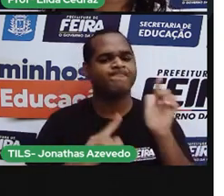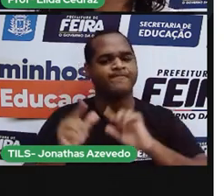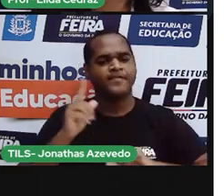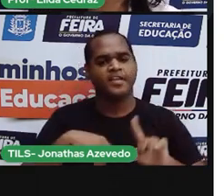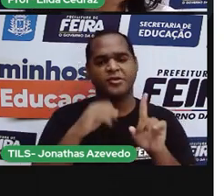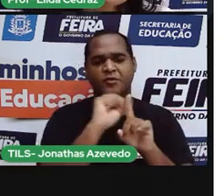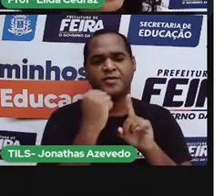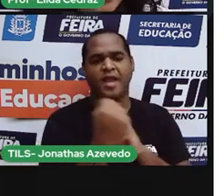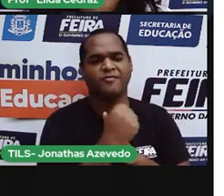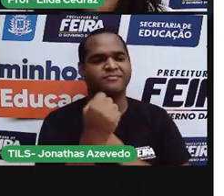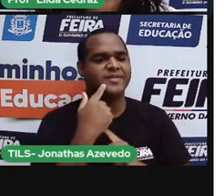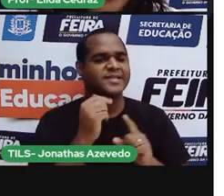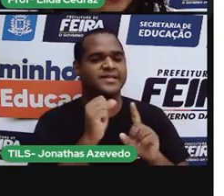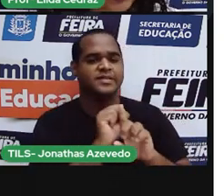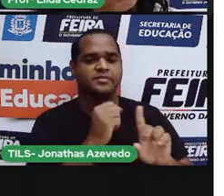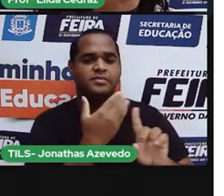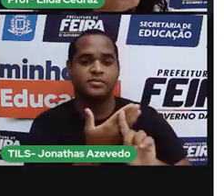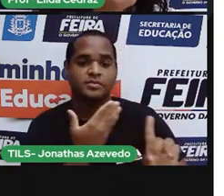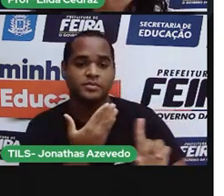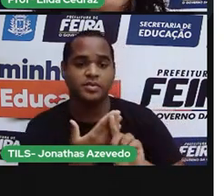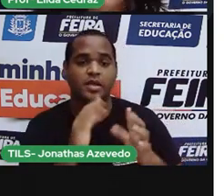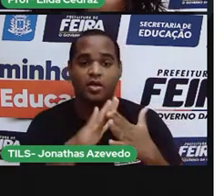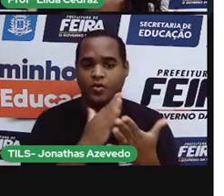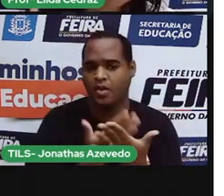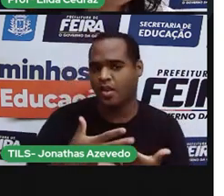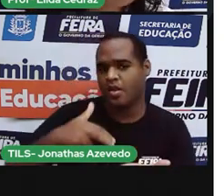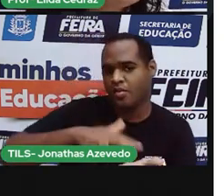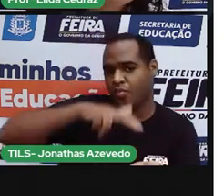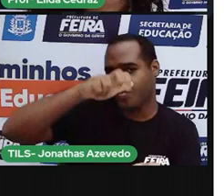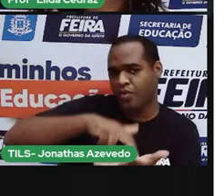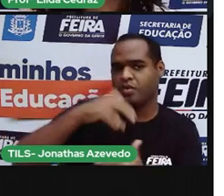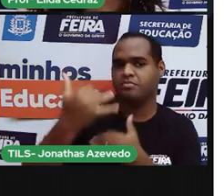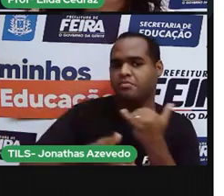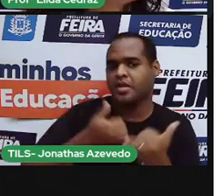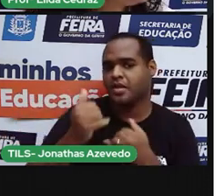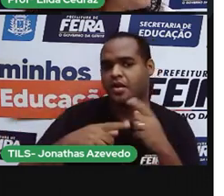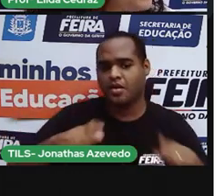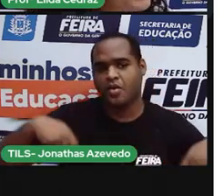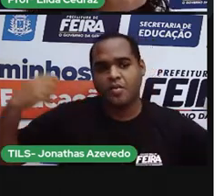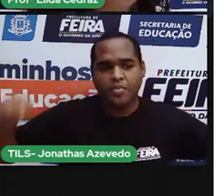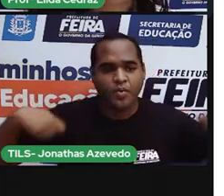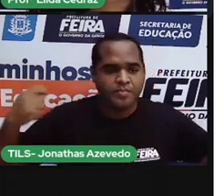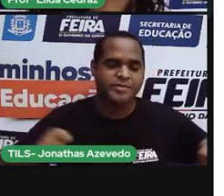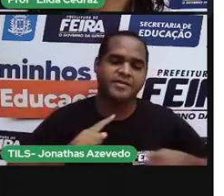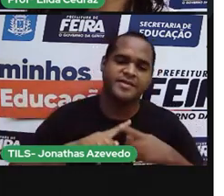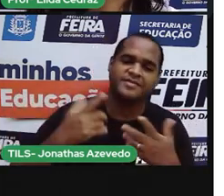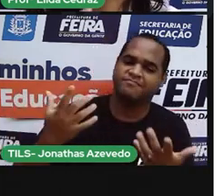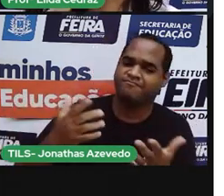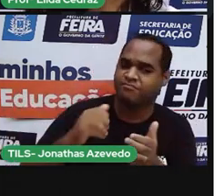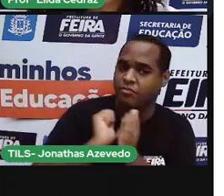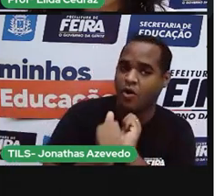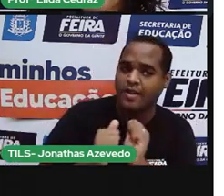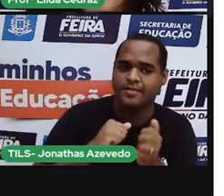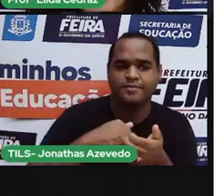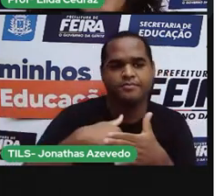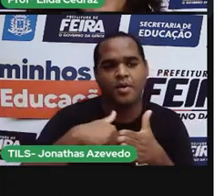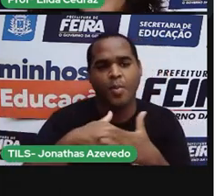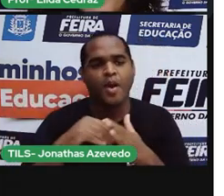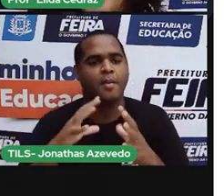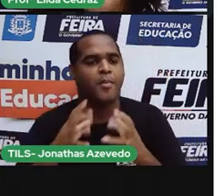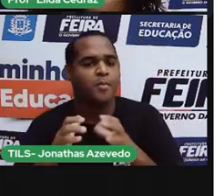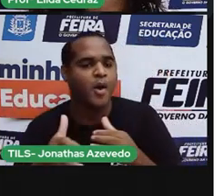social? Na escola você corre, pula, brinca, pula de corda, joga bola, brinca